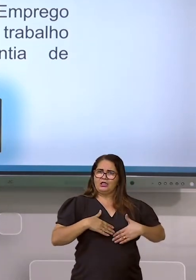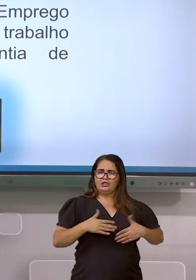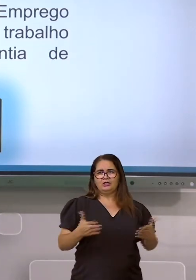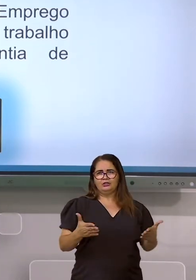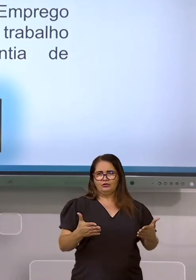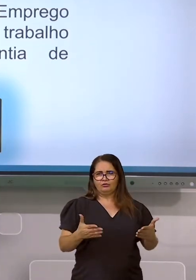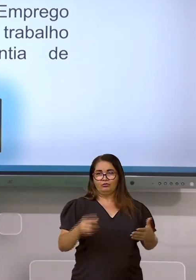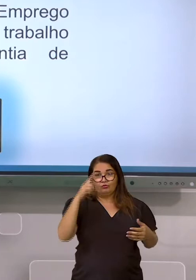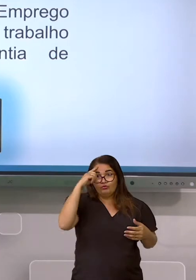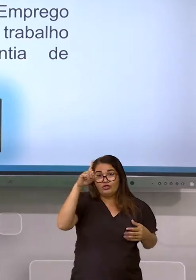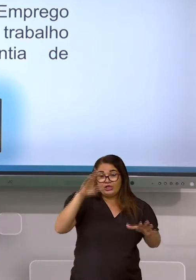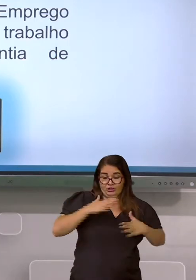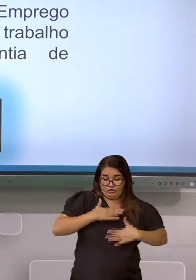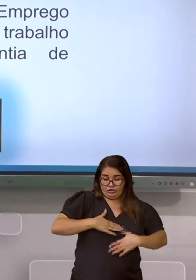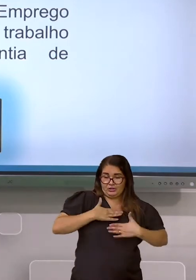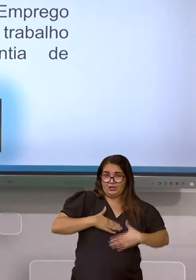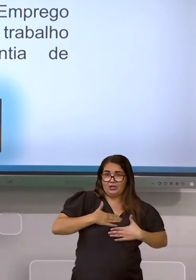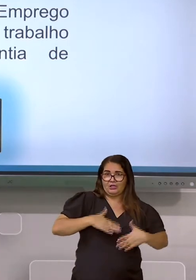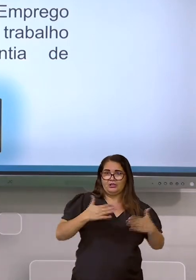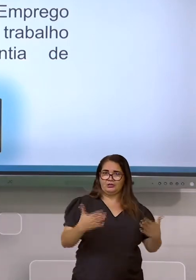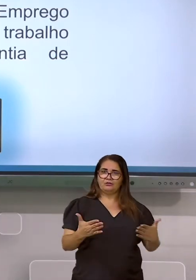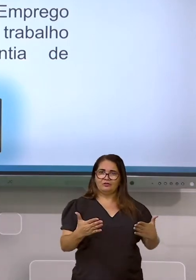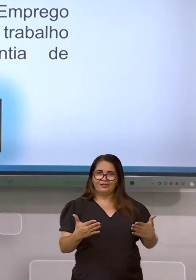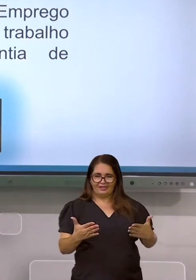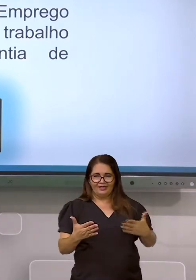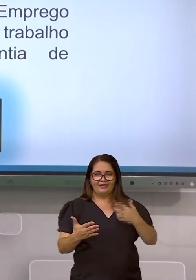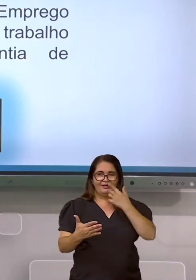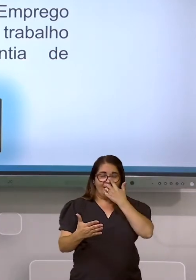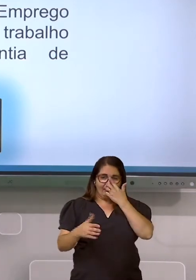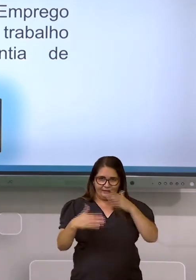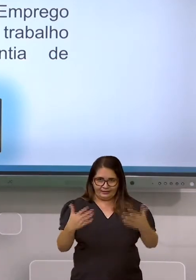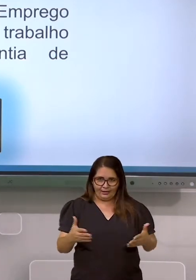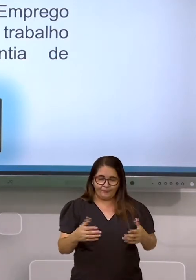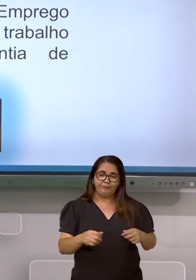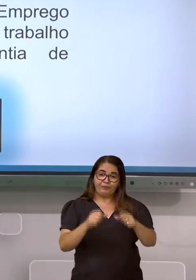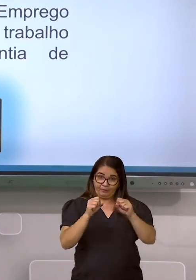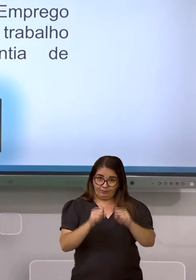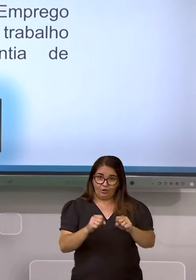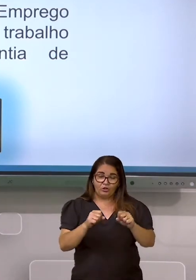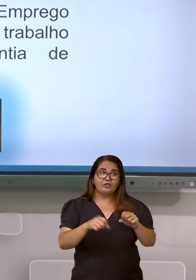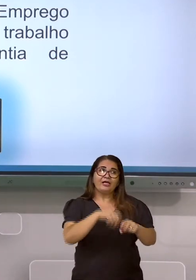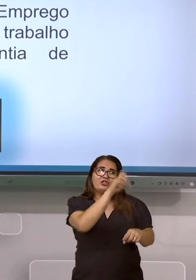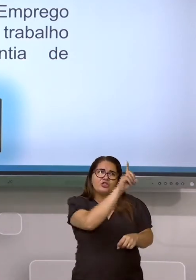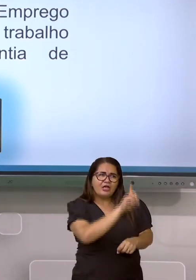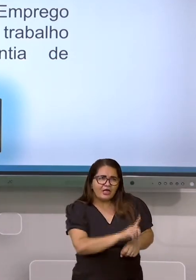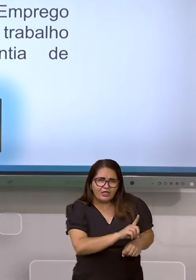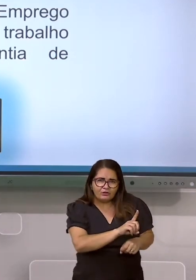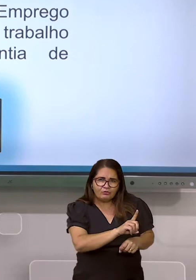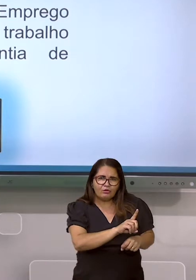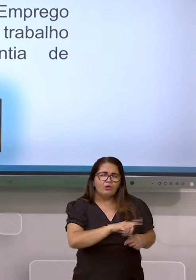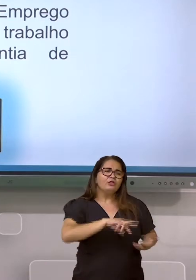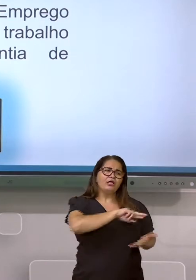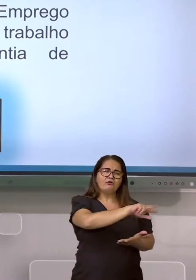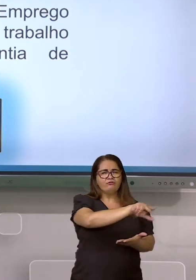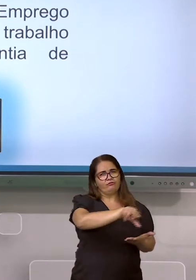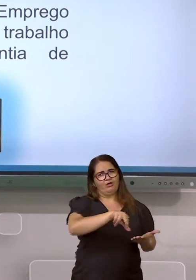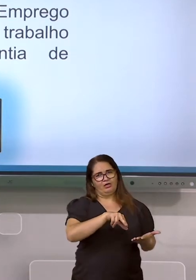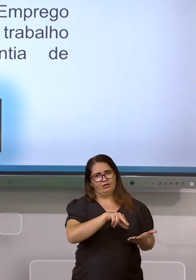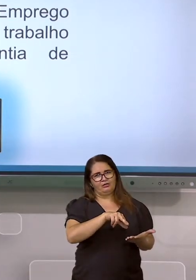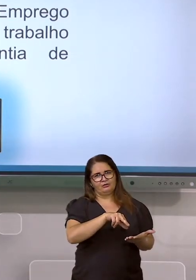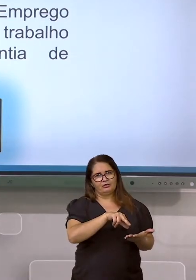formal, pode ser legal, tá? Também pode-se usar essa expressão, que está com a